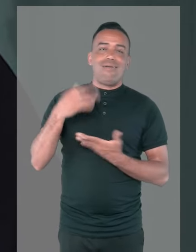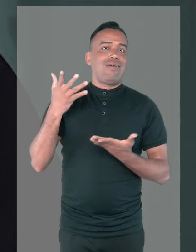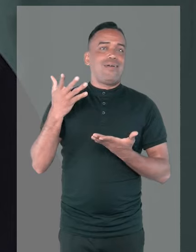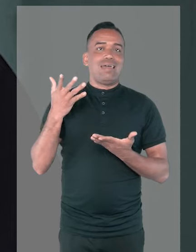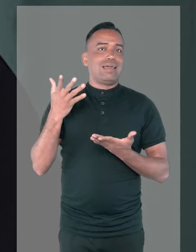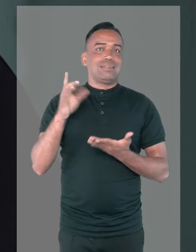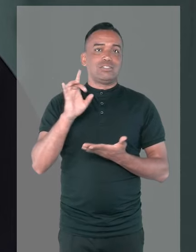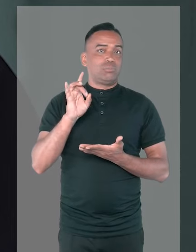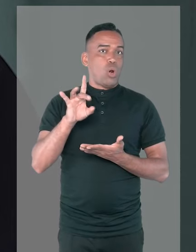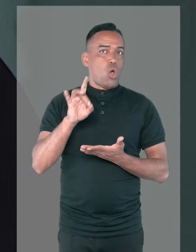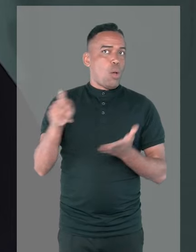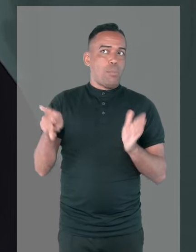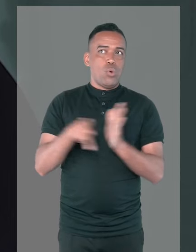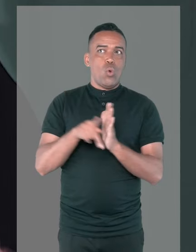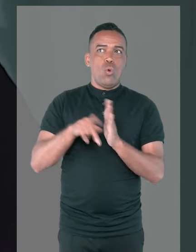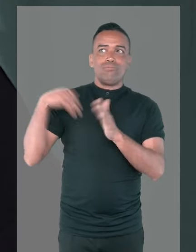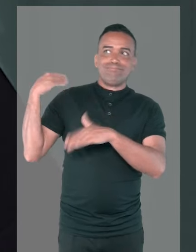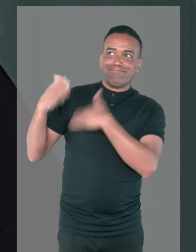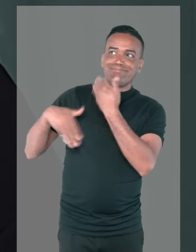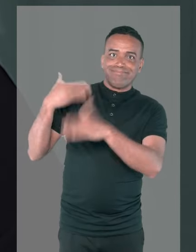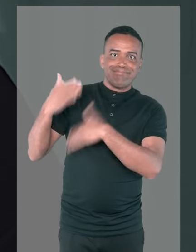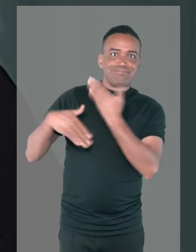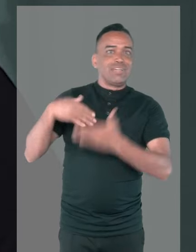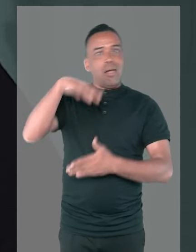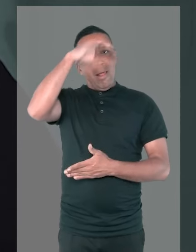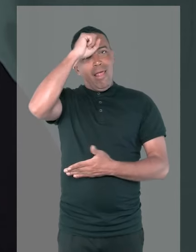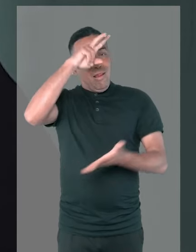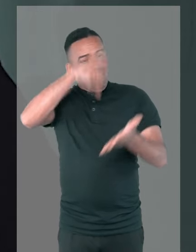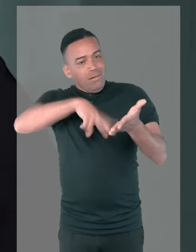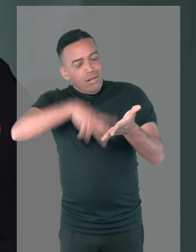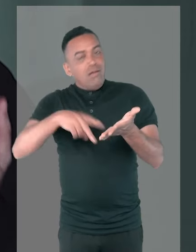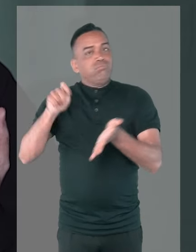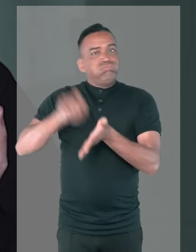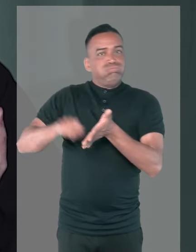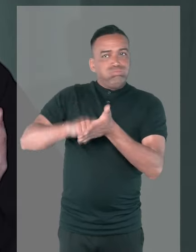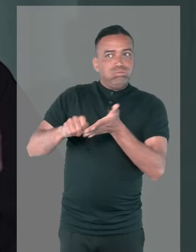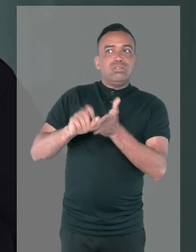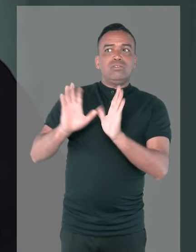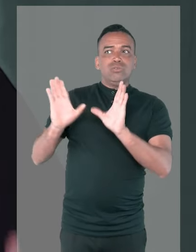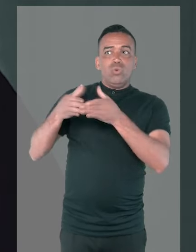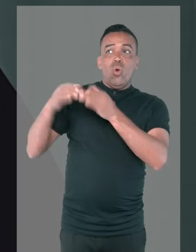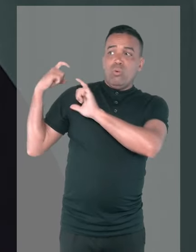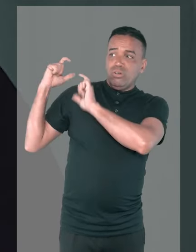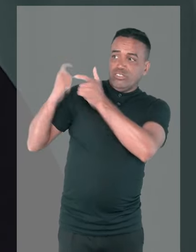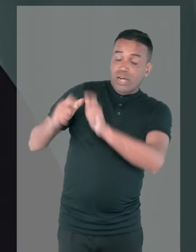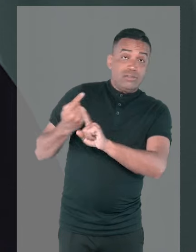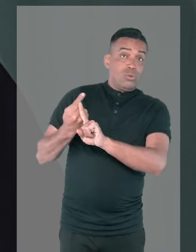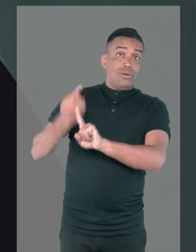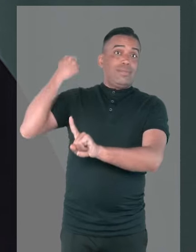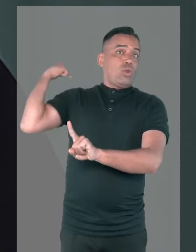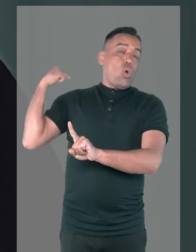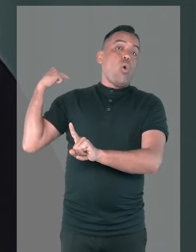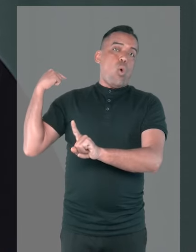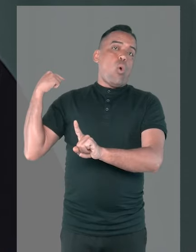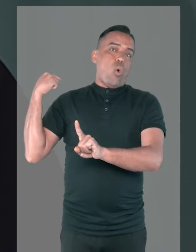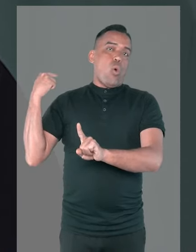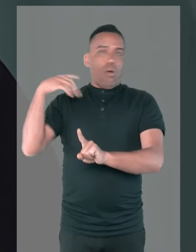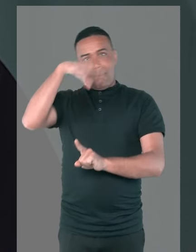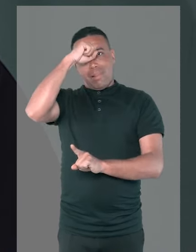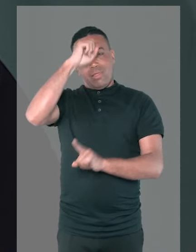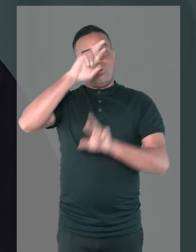já não passa pelos mesmos processos de alfabetização que as gerações anteriores passaram, e o